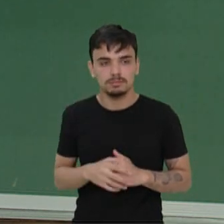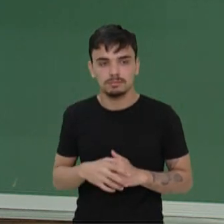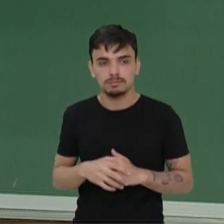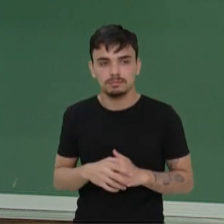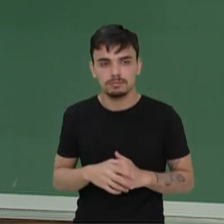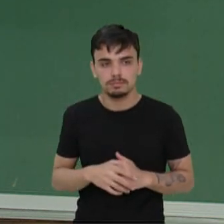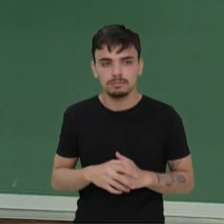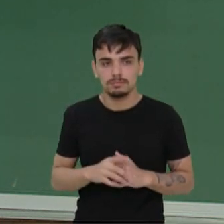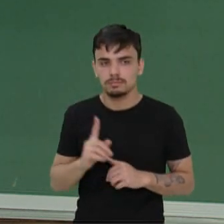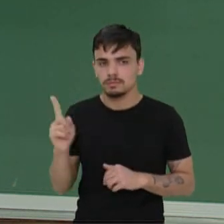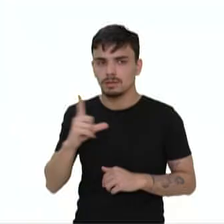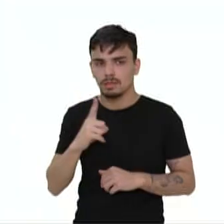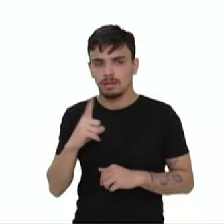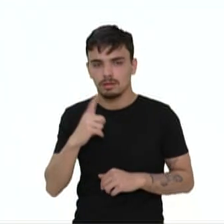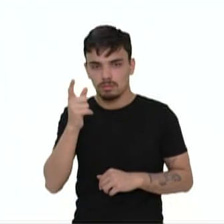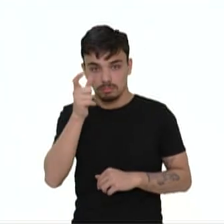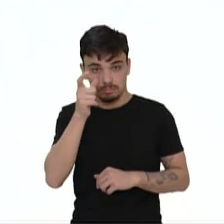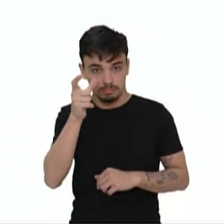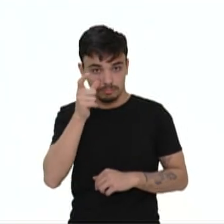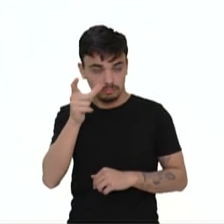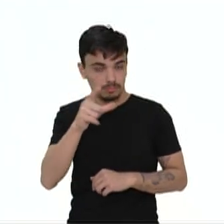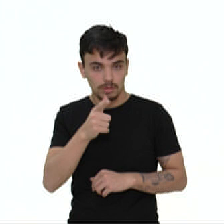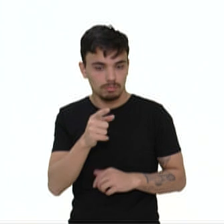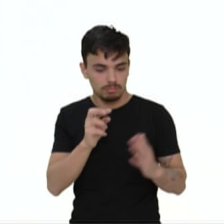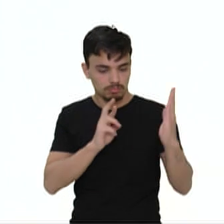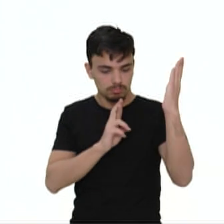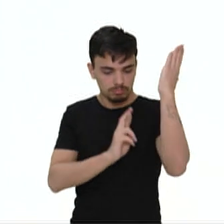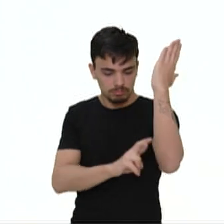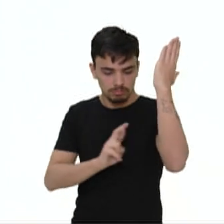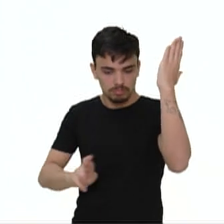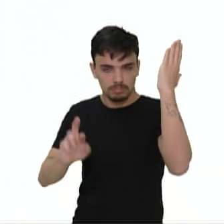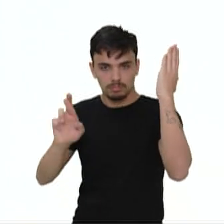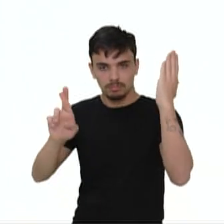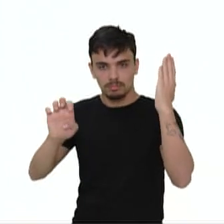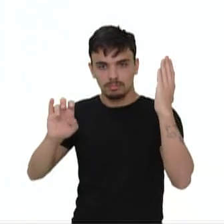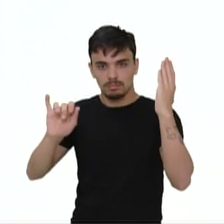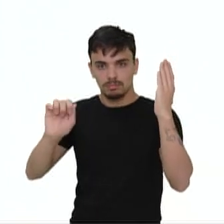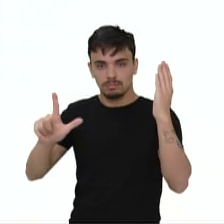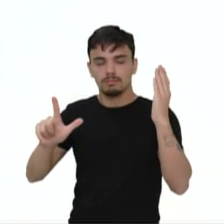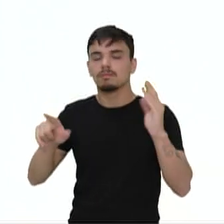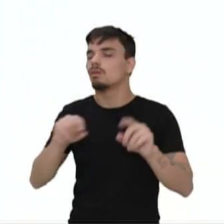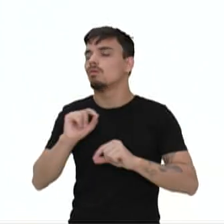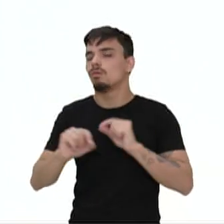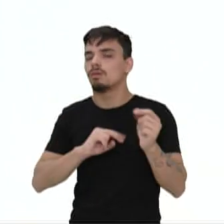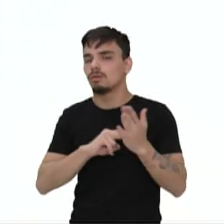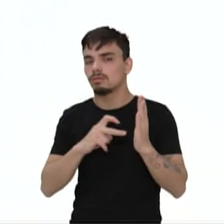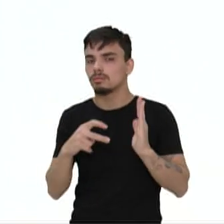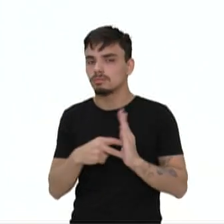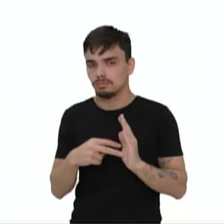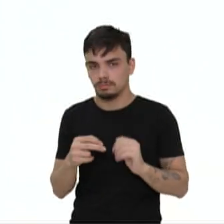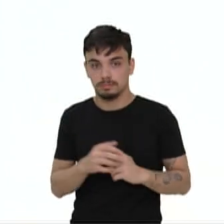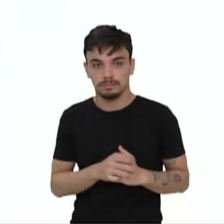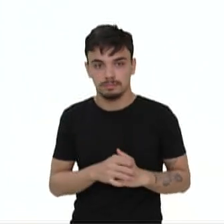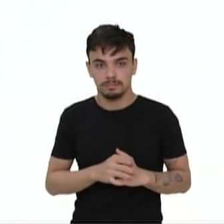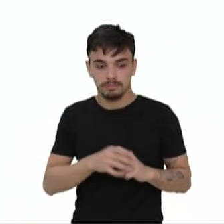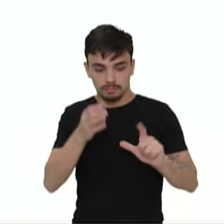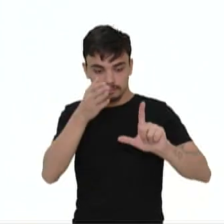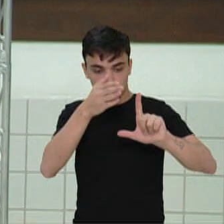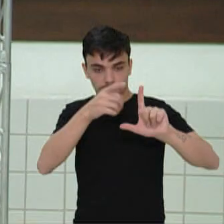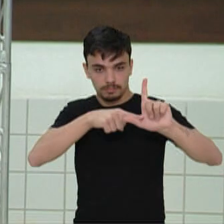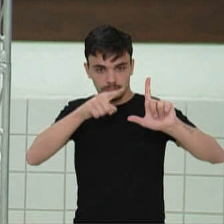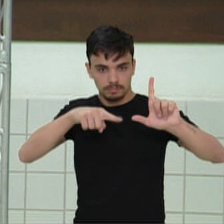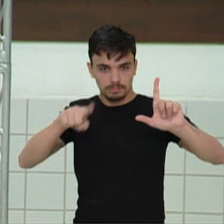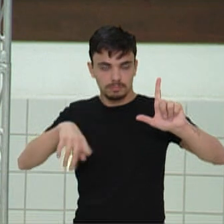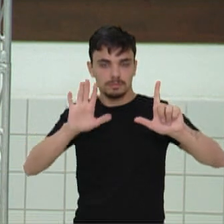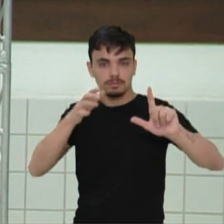Nesse caso aqui é interessante, né, que não possui raiz real, né? O que, que eu quero dizer nesse gráfico, né?